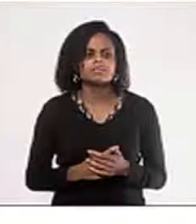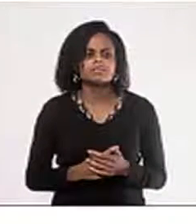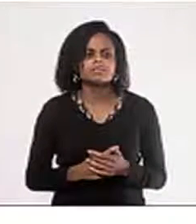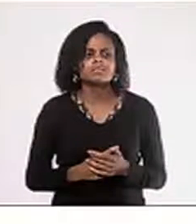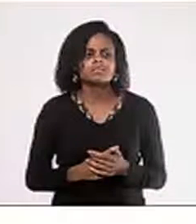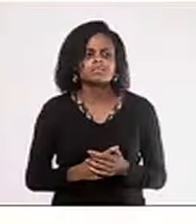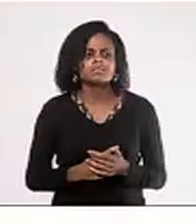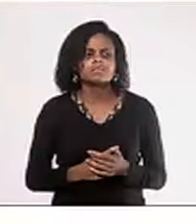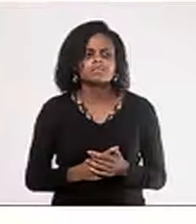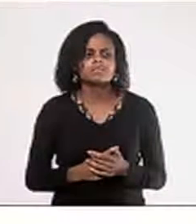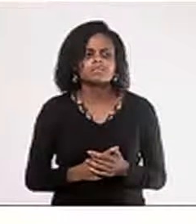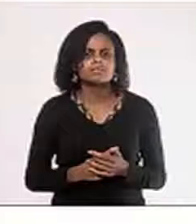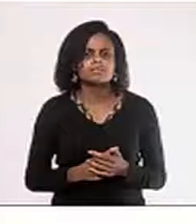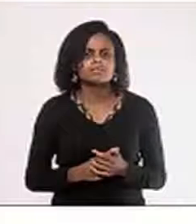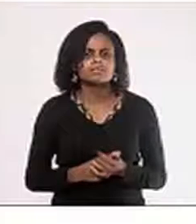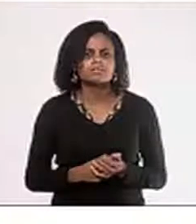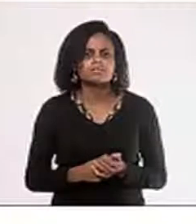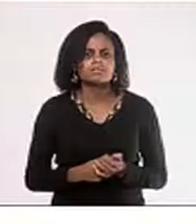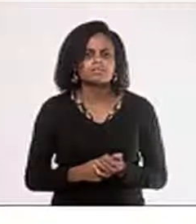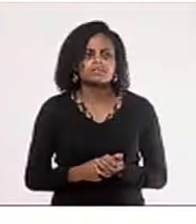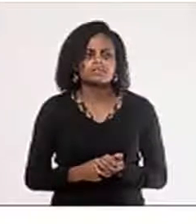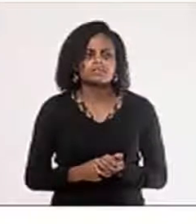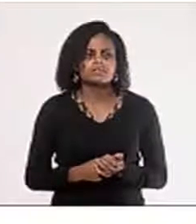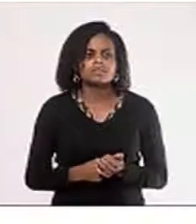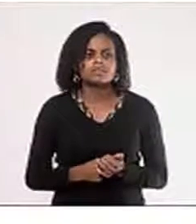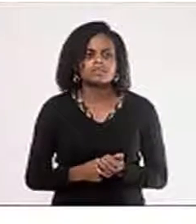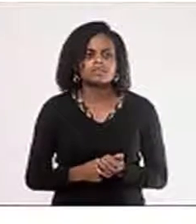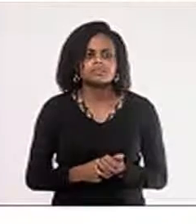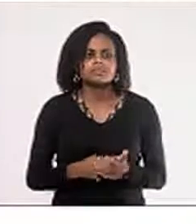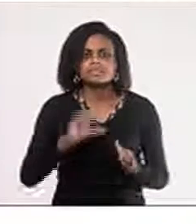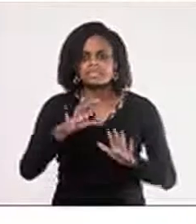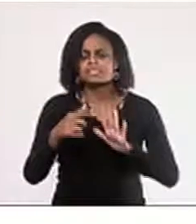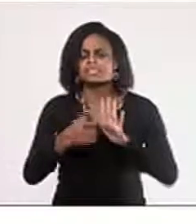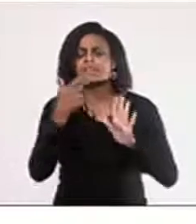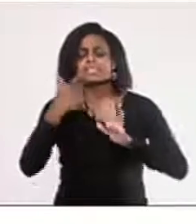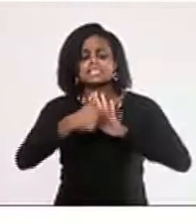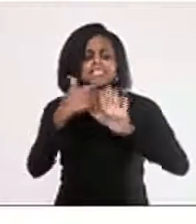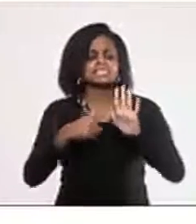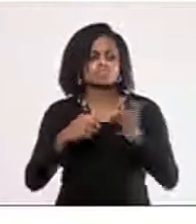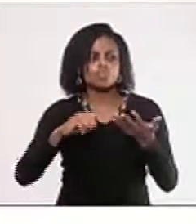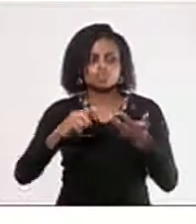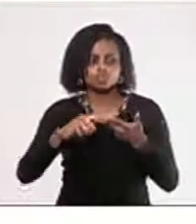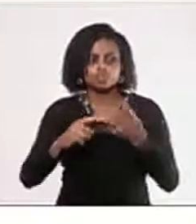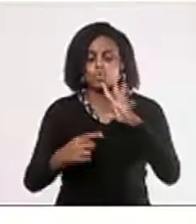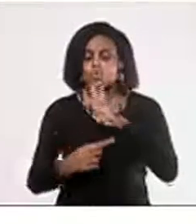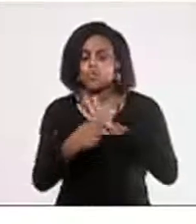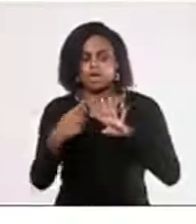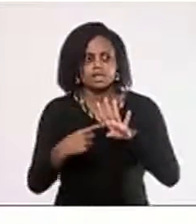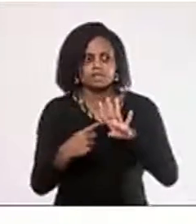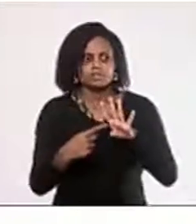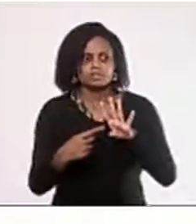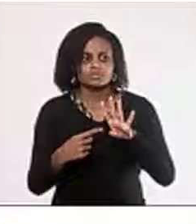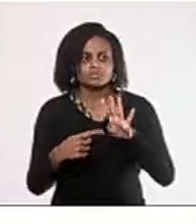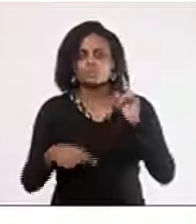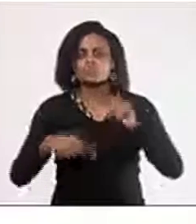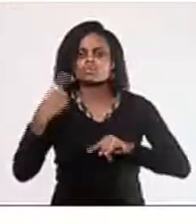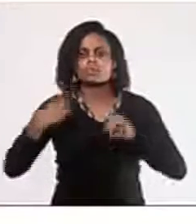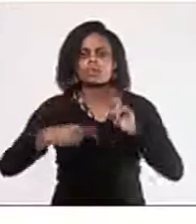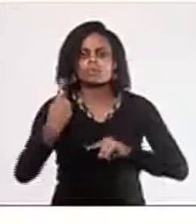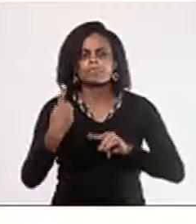no microfone, cita 5 gastos diferentes, onde 4 não tem